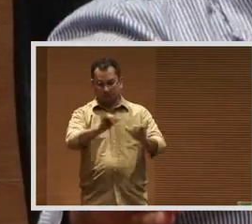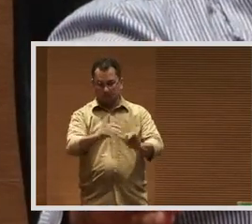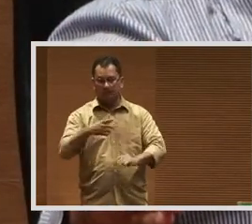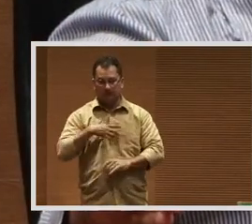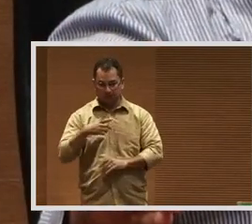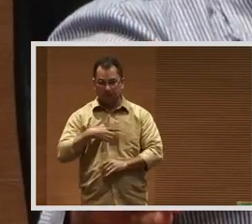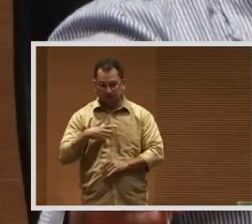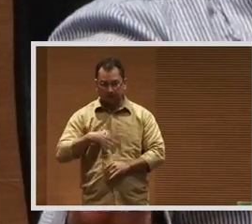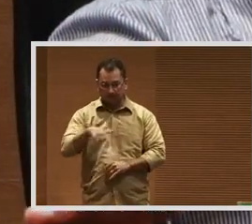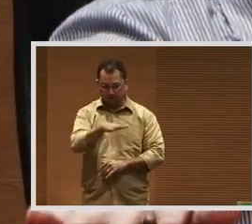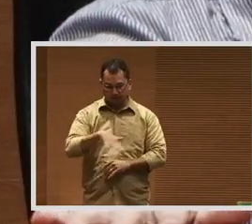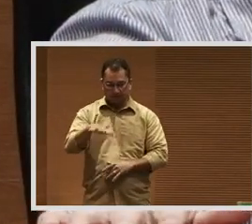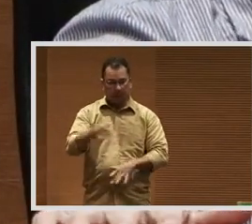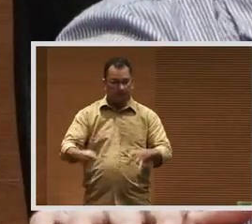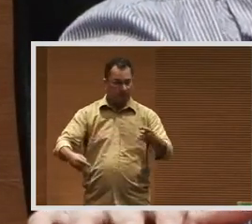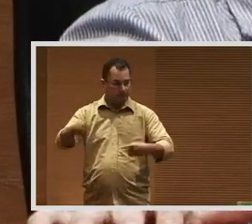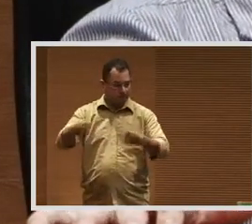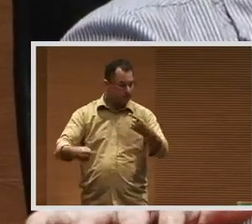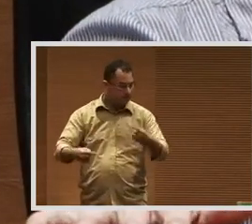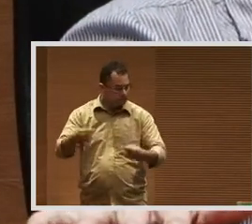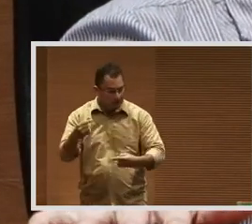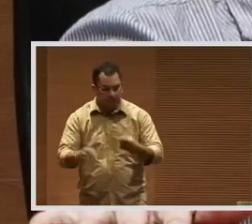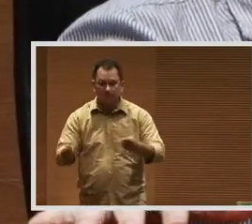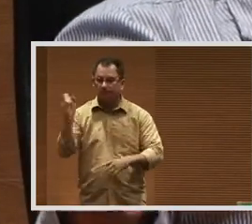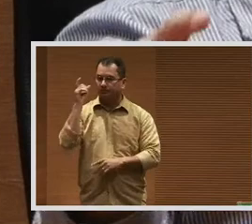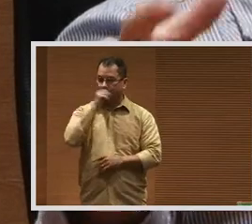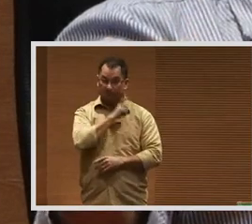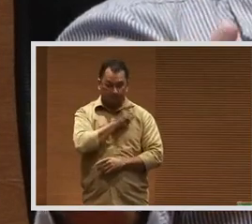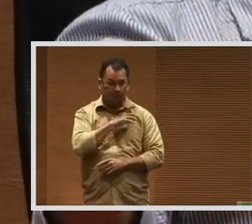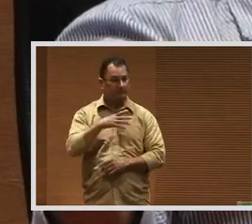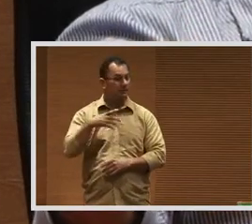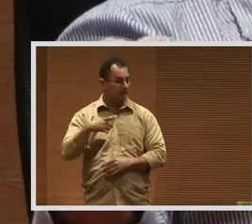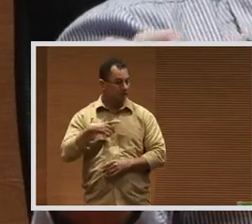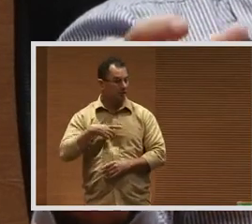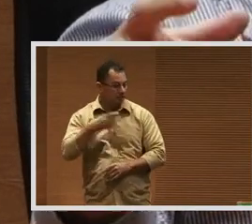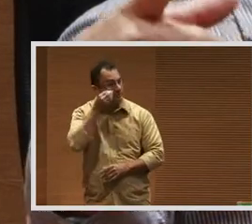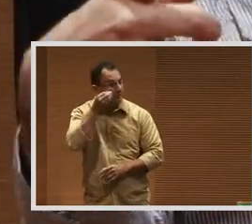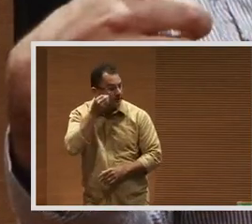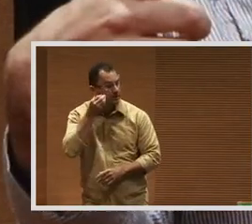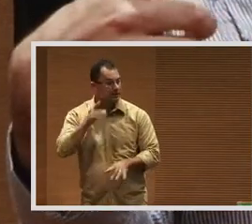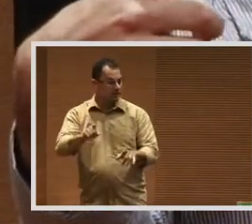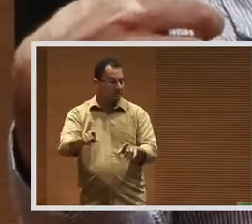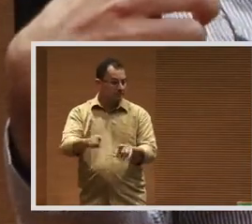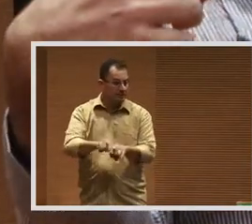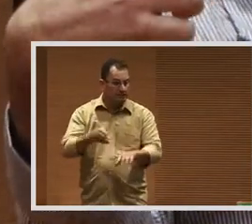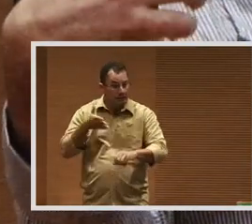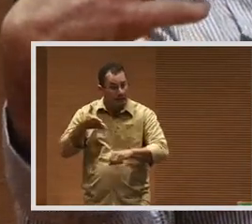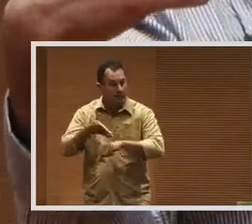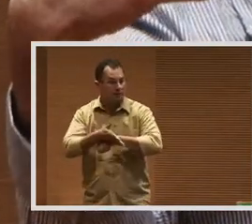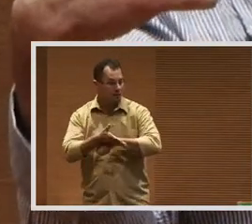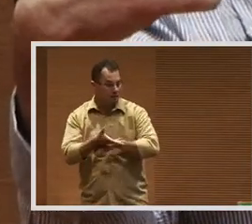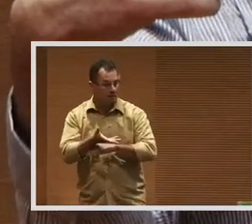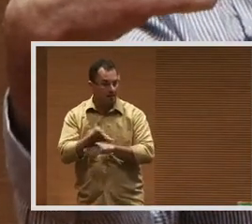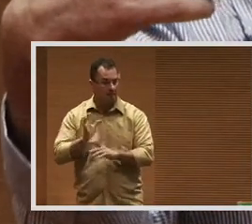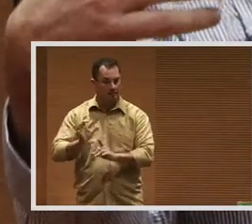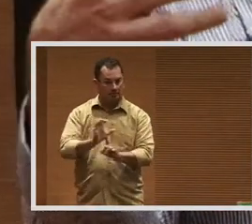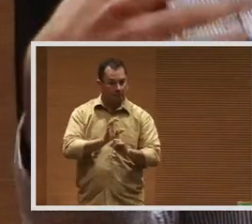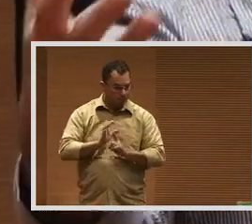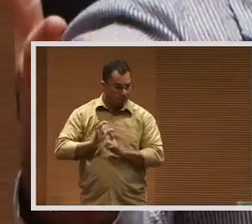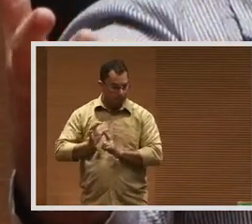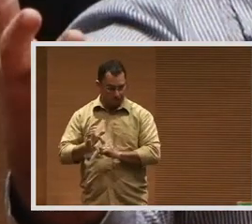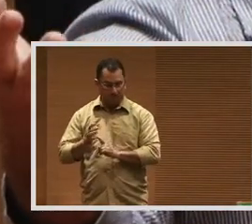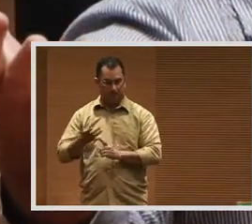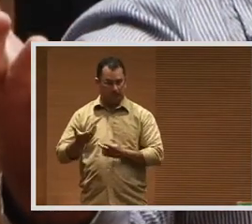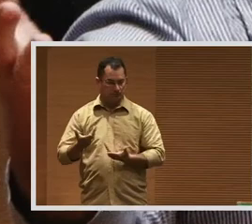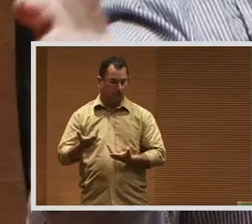sido espaços de disputa dificílimos. A gente tem tentado fazer brechas, e a gente tem, acho que estou bem à vontade com a